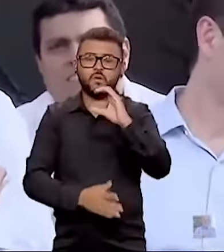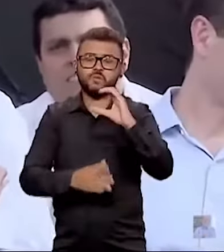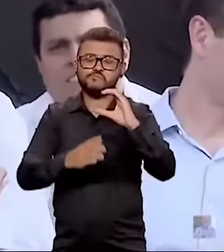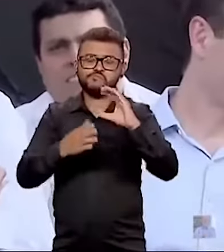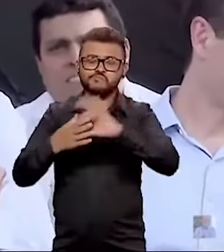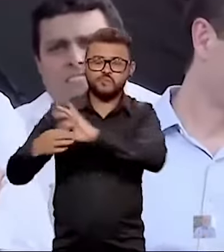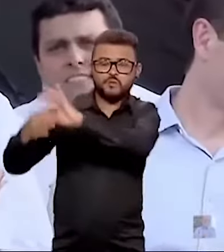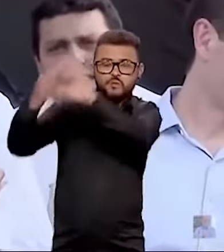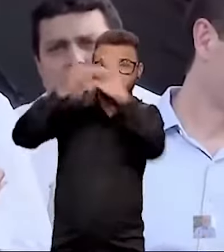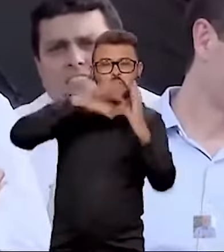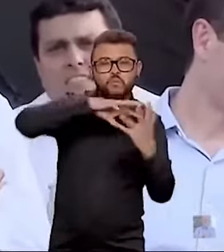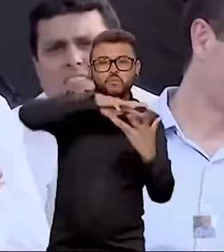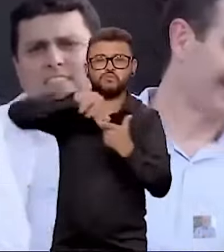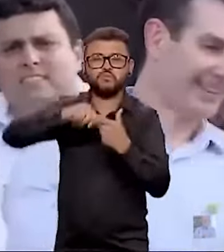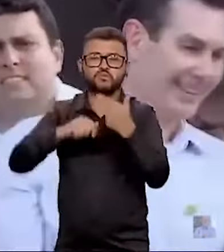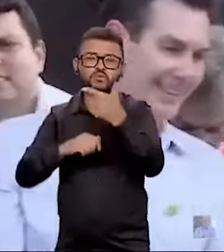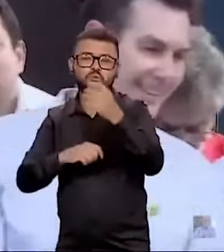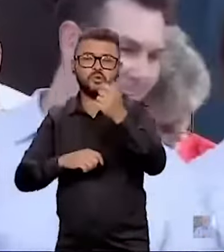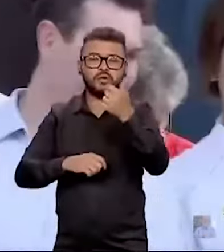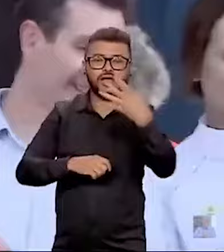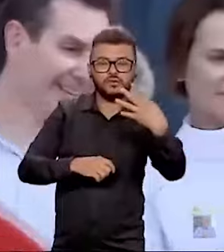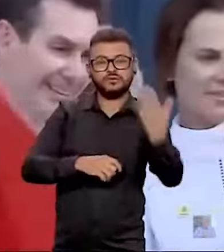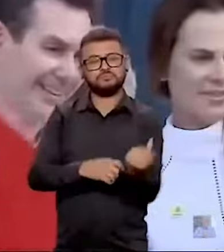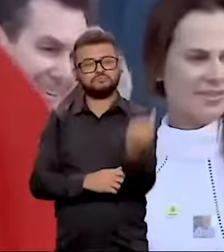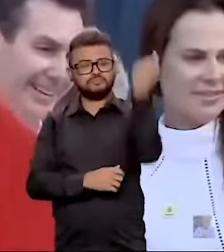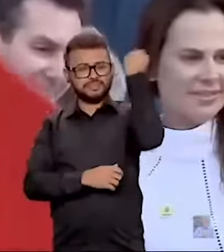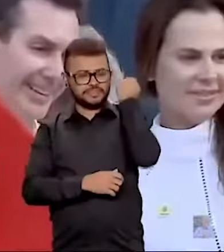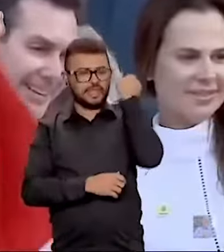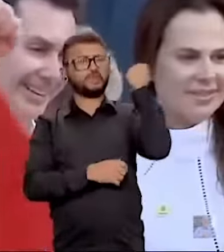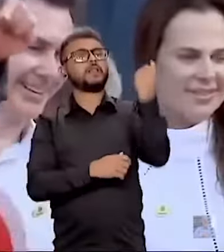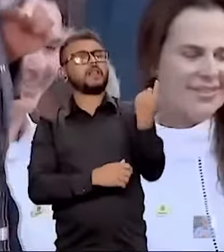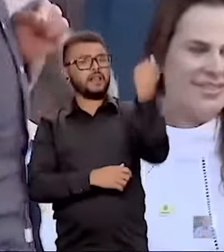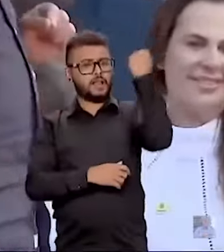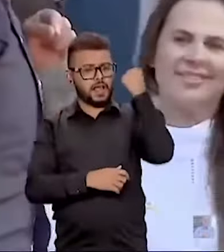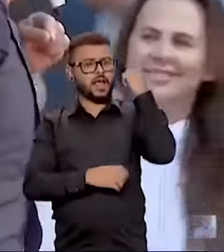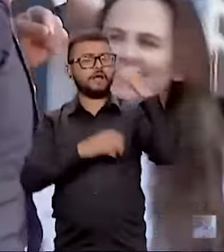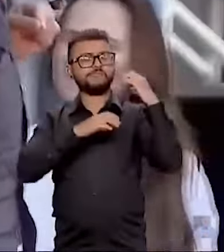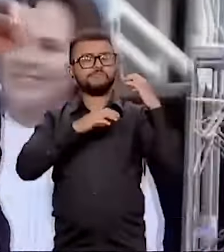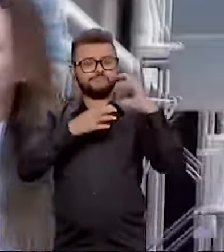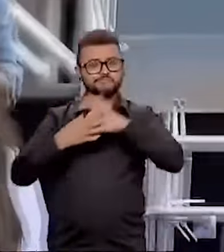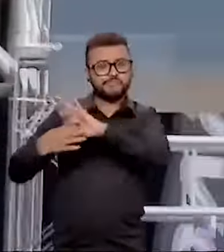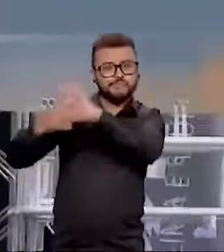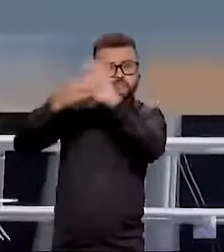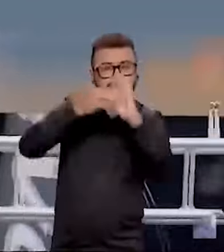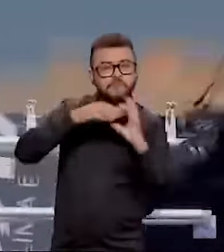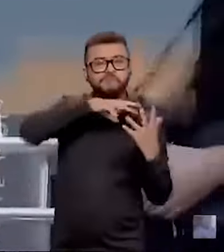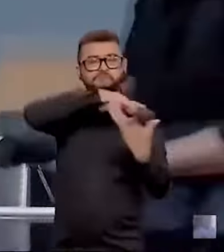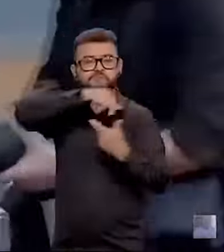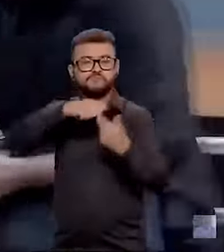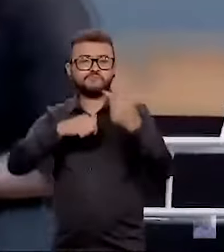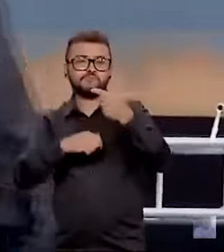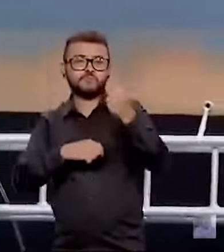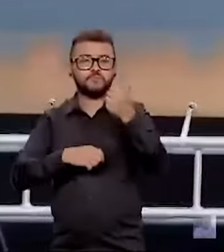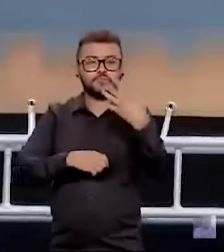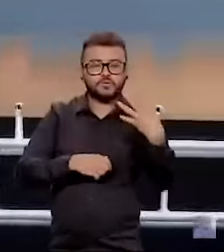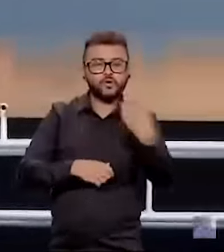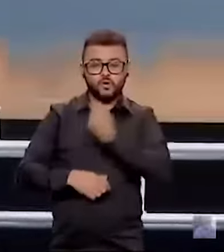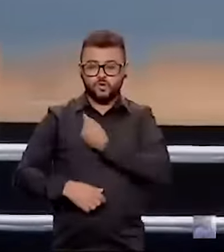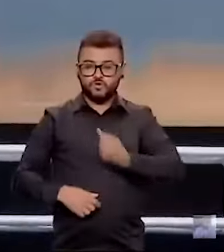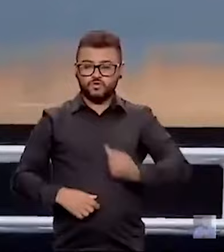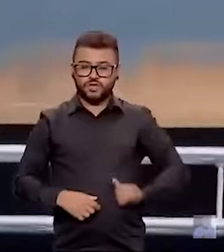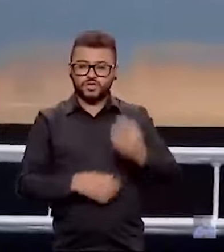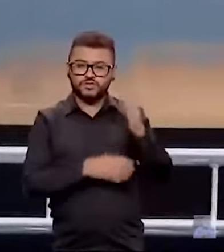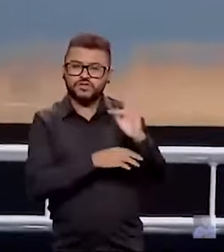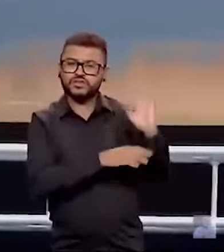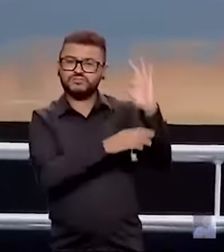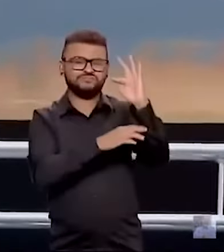Copa do Mundo em 2014. Na Copa do Mundo de 2014, o governo